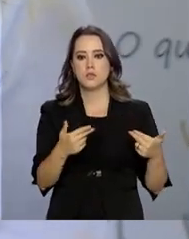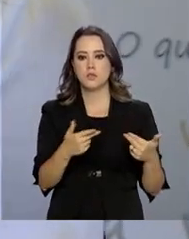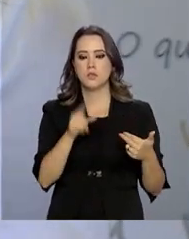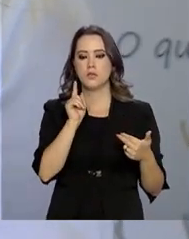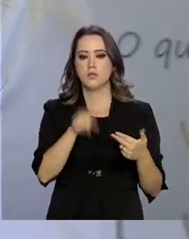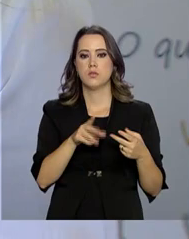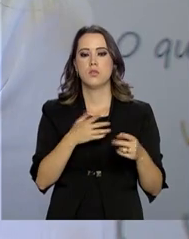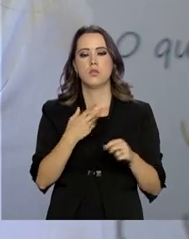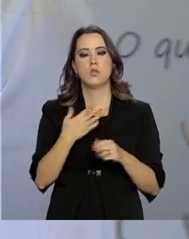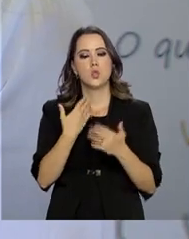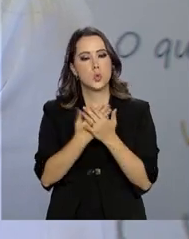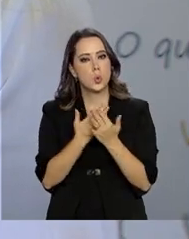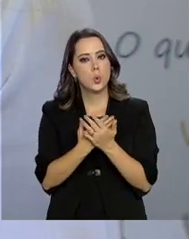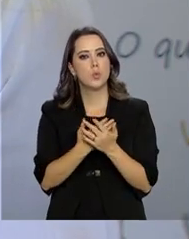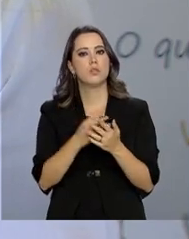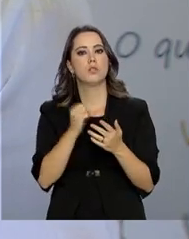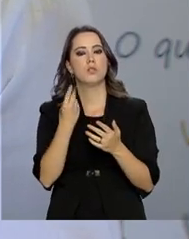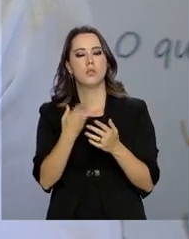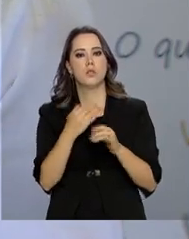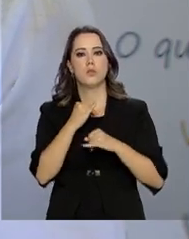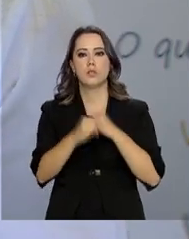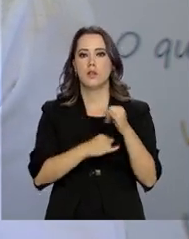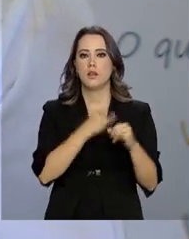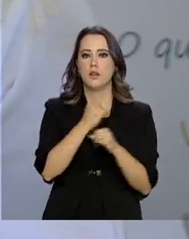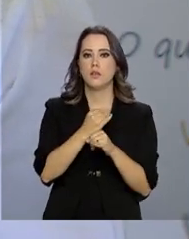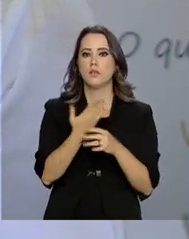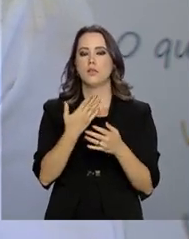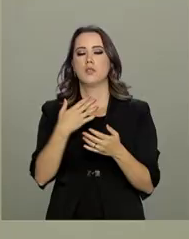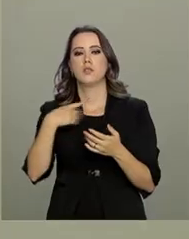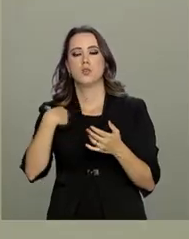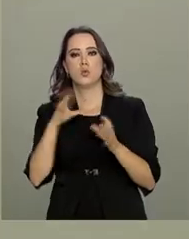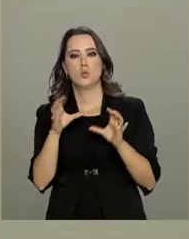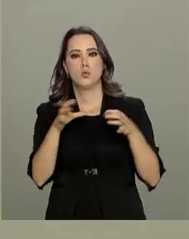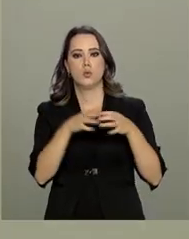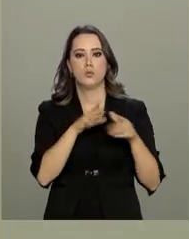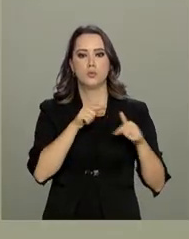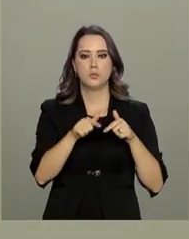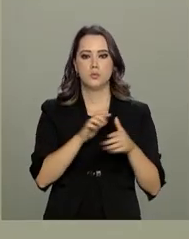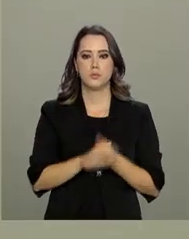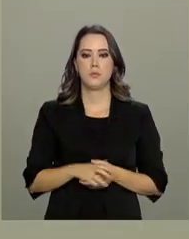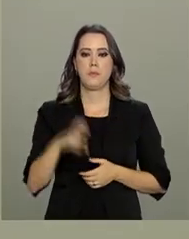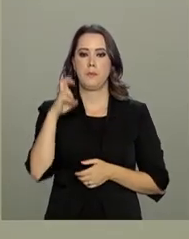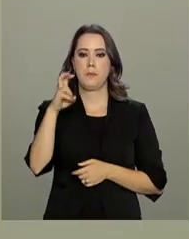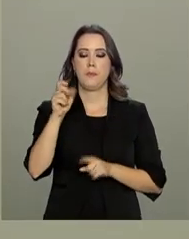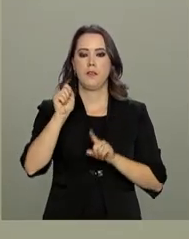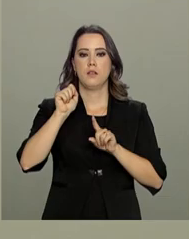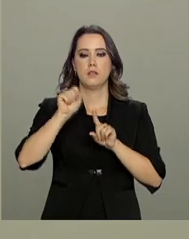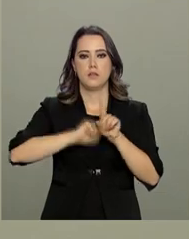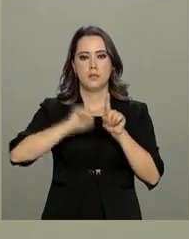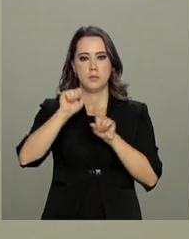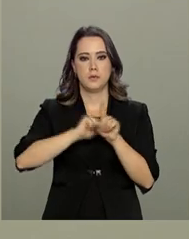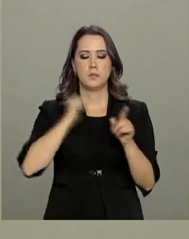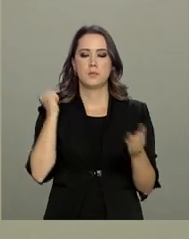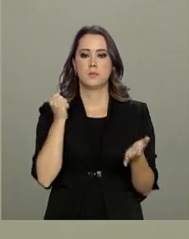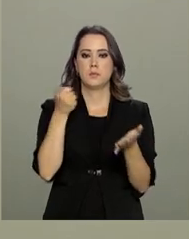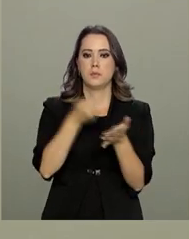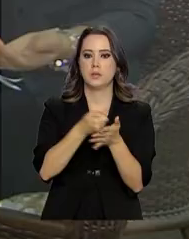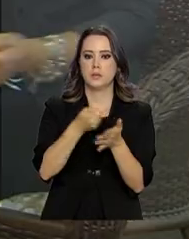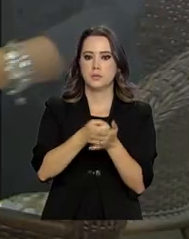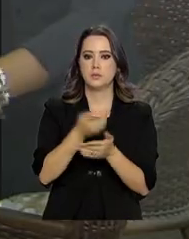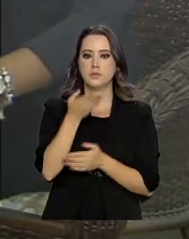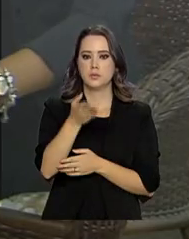continua estudando ou conectado participam de grupos networking os cinco meses de seguro-desemprego foram suficientes para